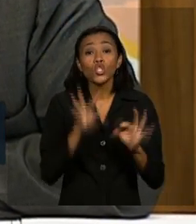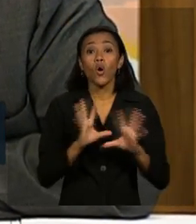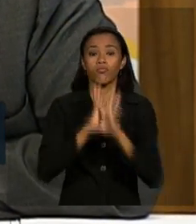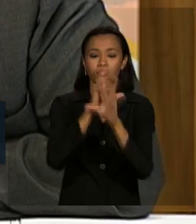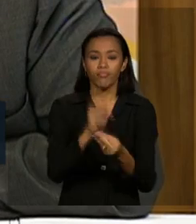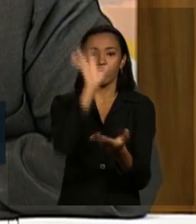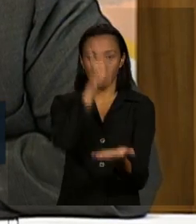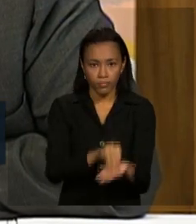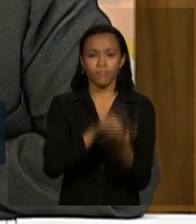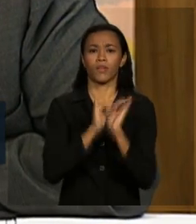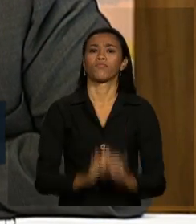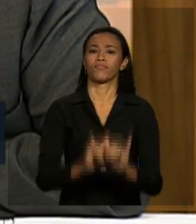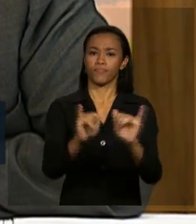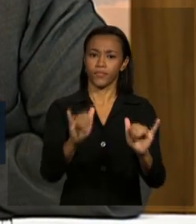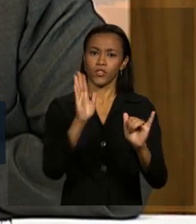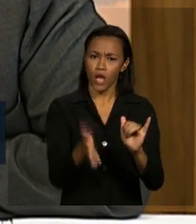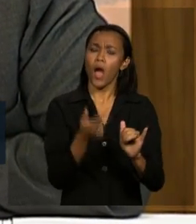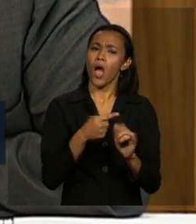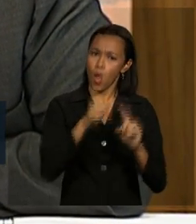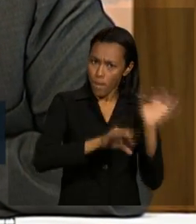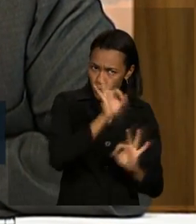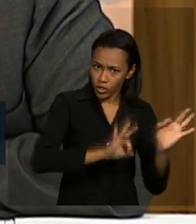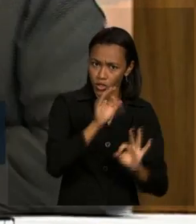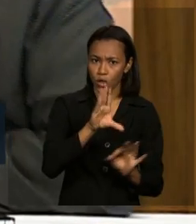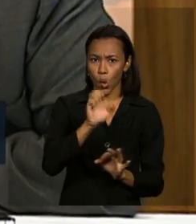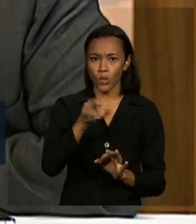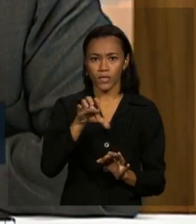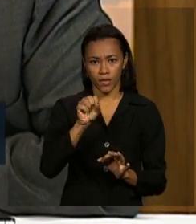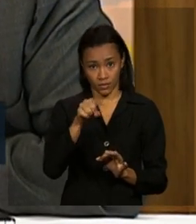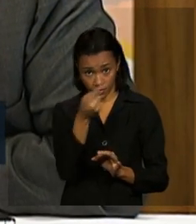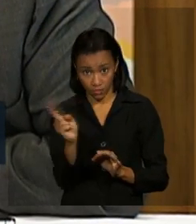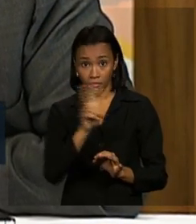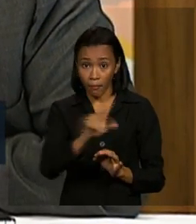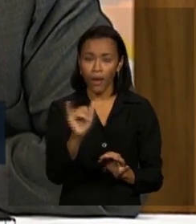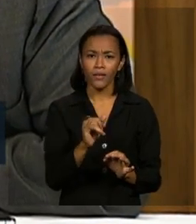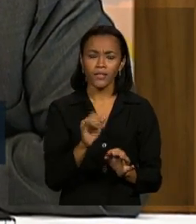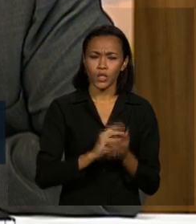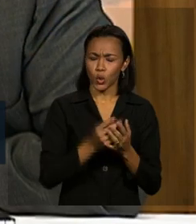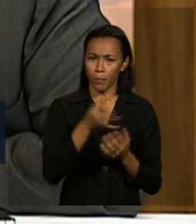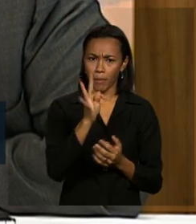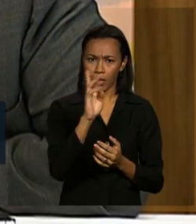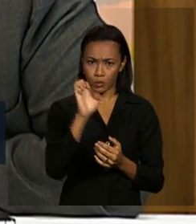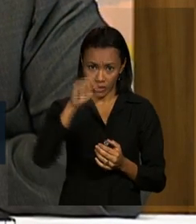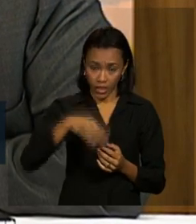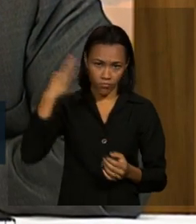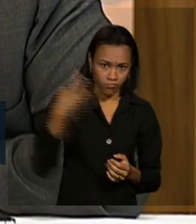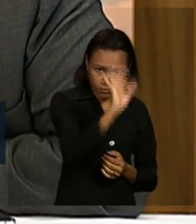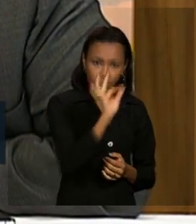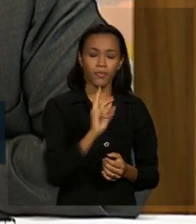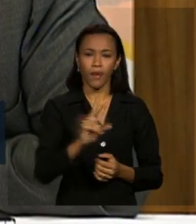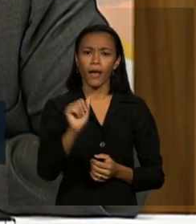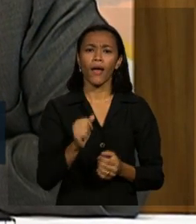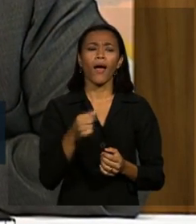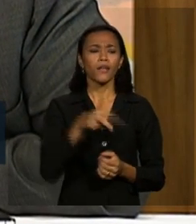encaminhamento então e é um projeto de concessão que o eh paraa operação do trem de alta velocidade a